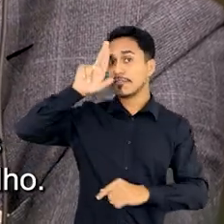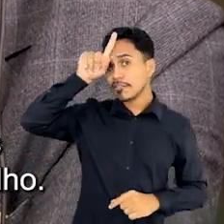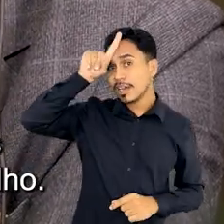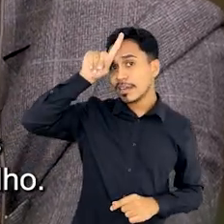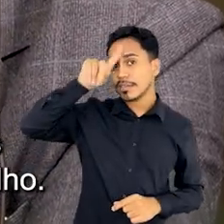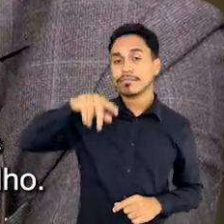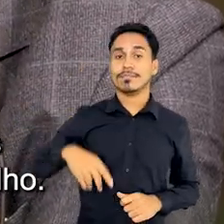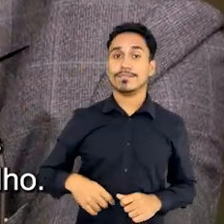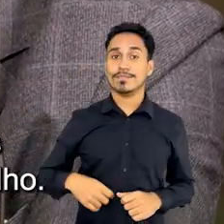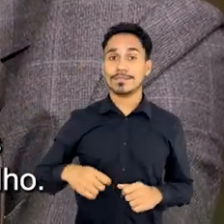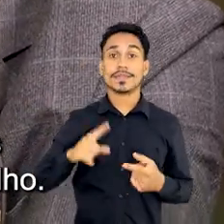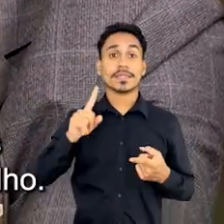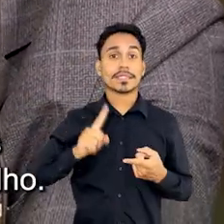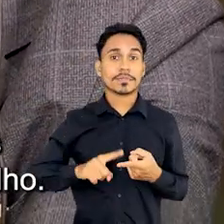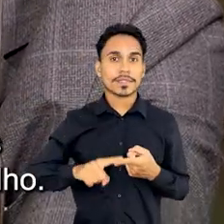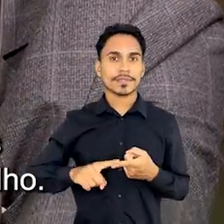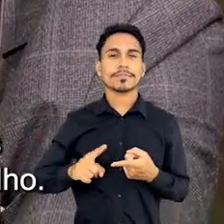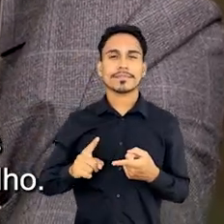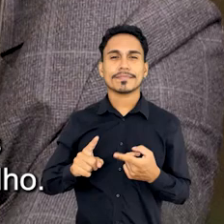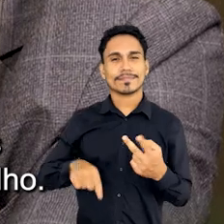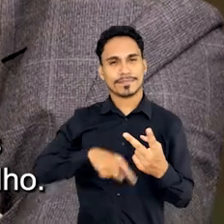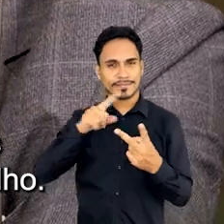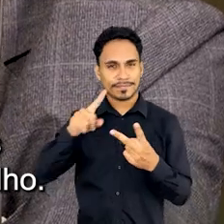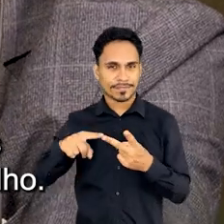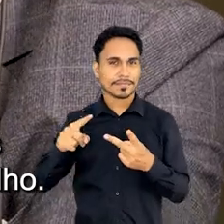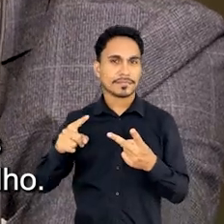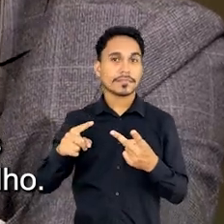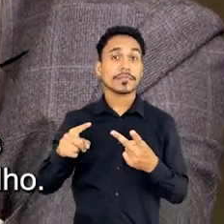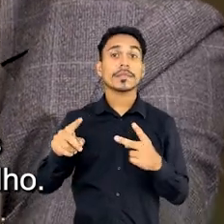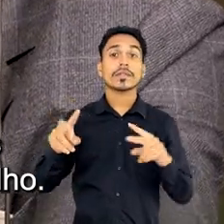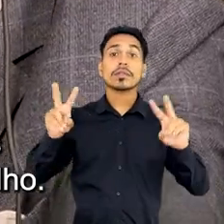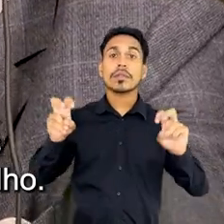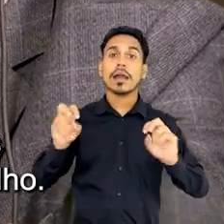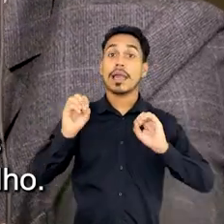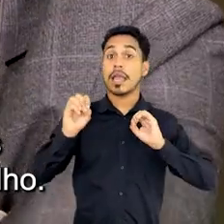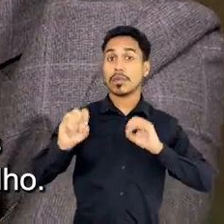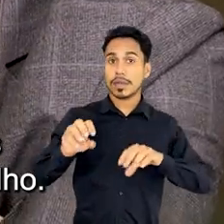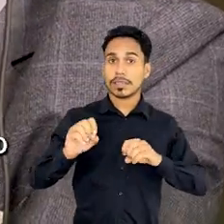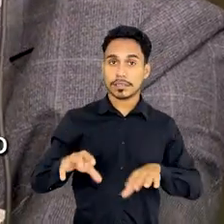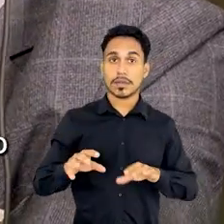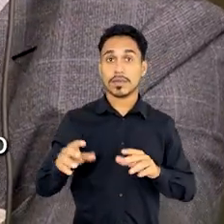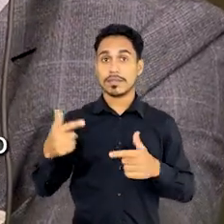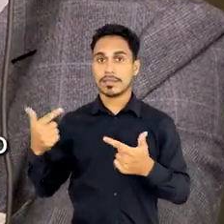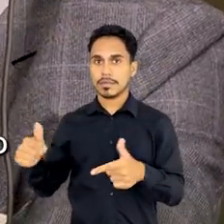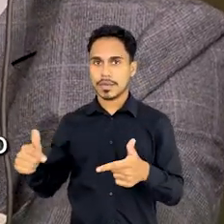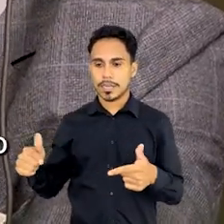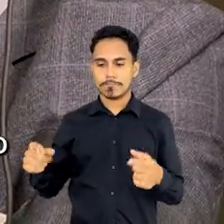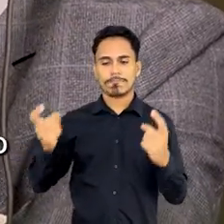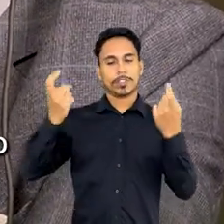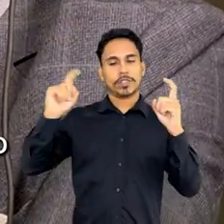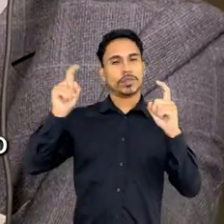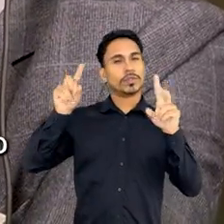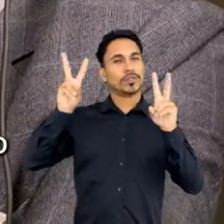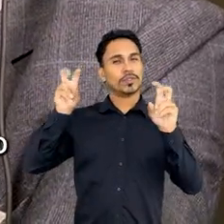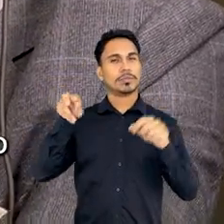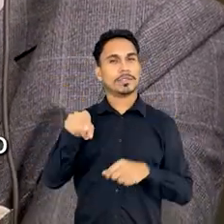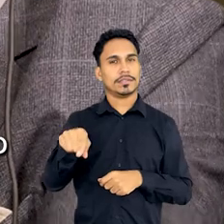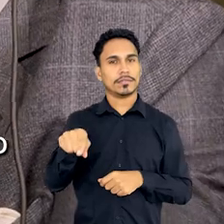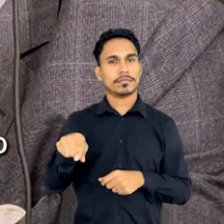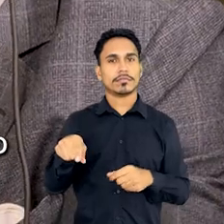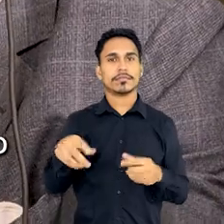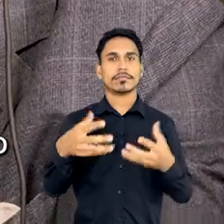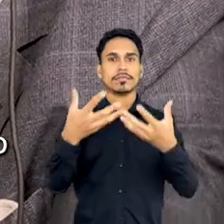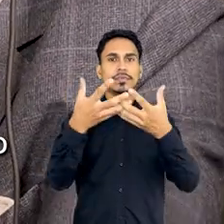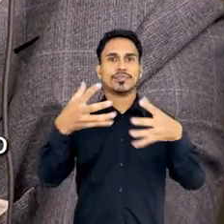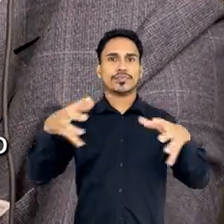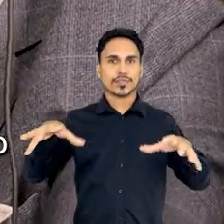é principal é e tem muito a ver com as nossas instituições é a discussão da educação e trabalho e e eu acho que isso tá um pouco